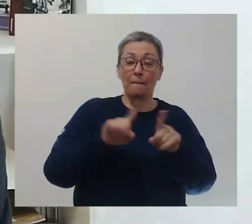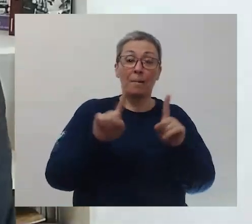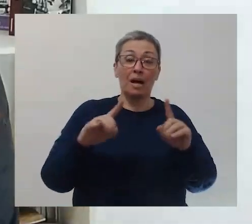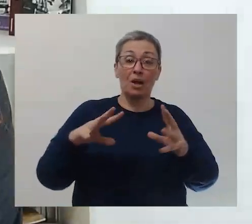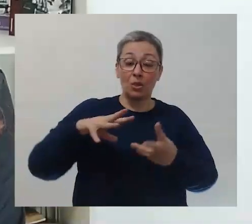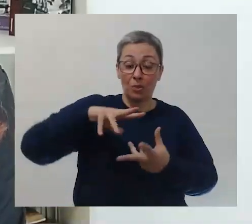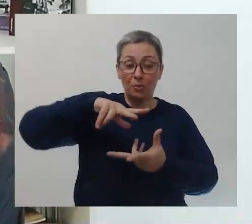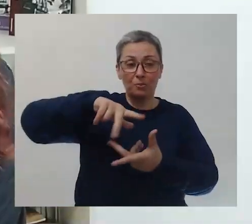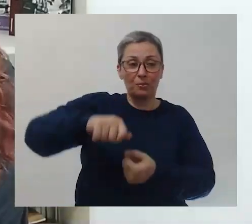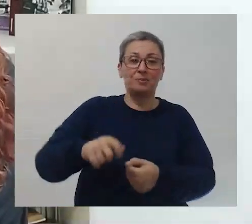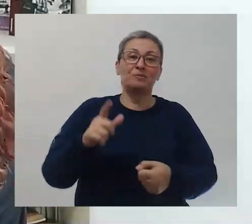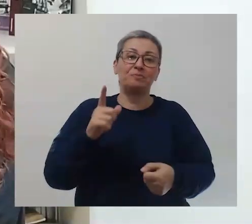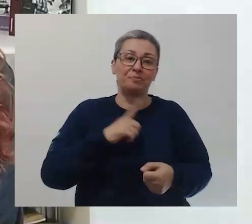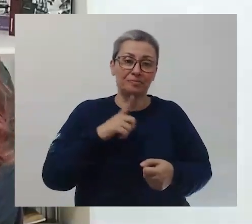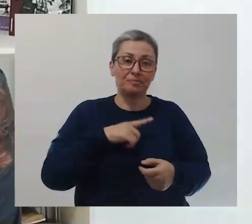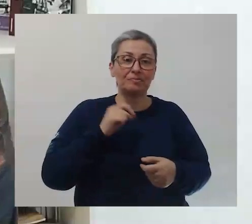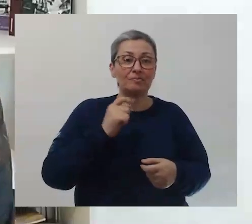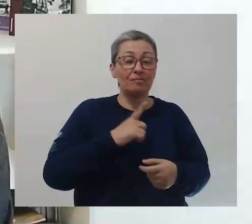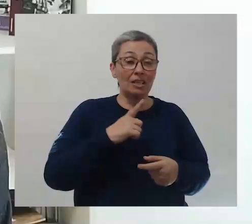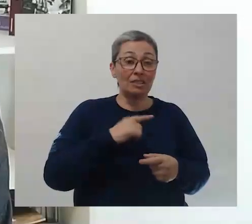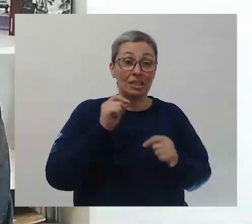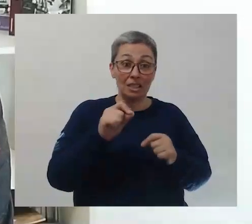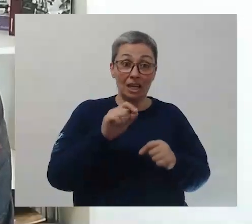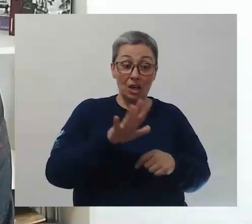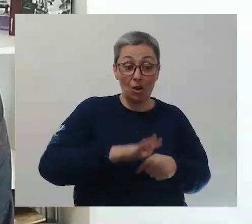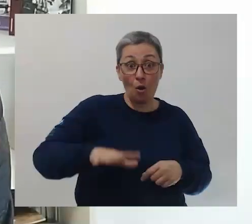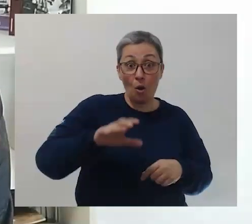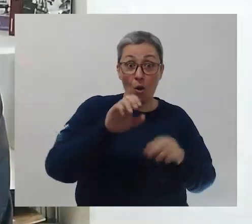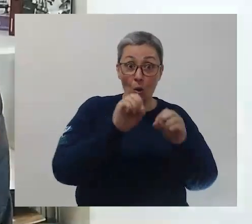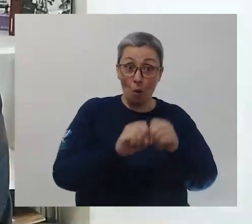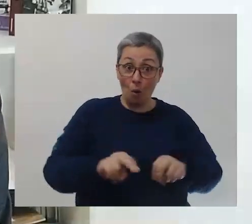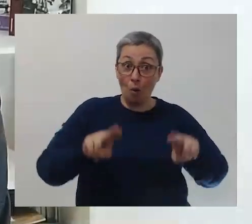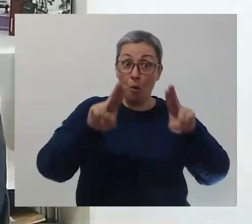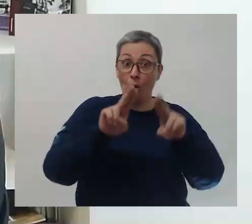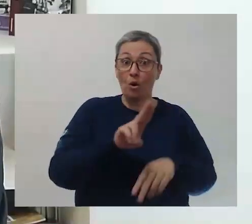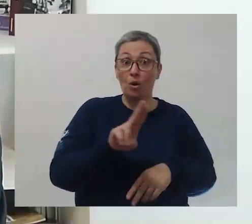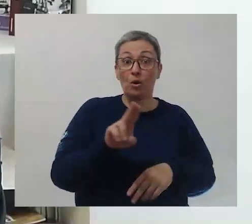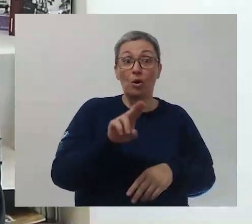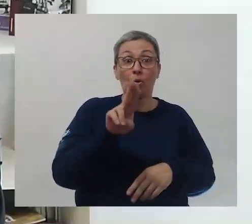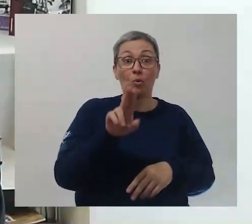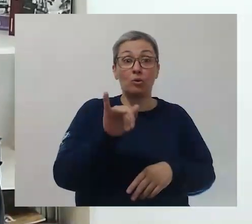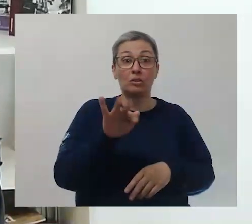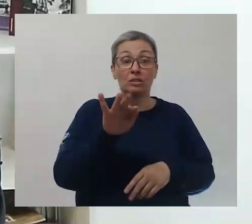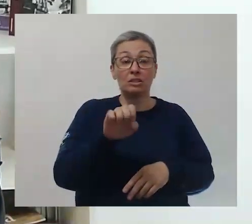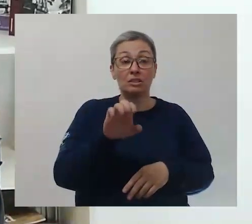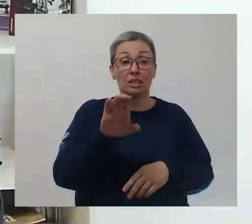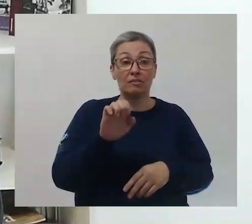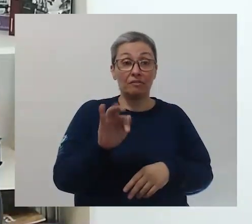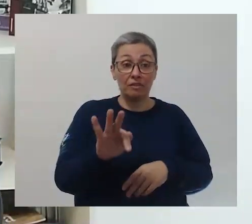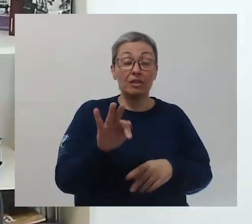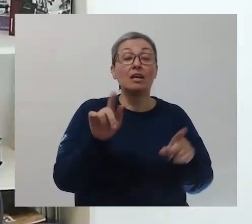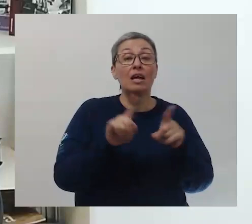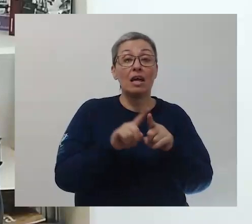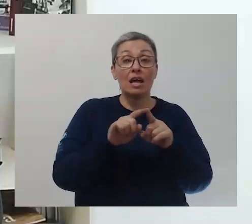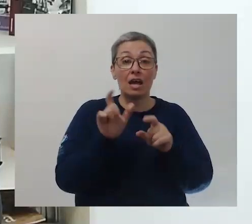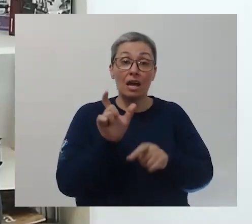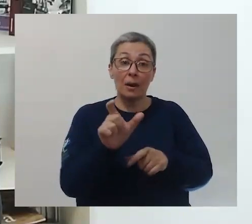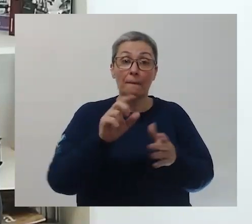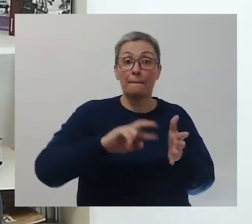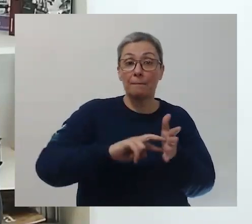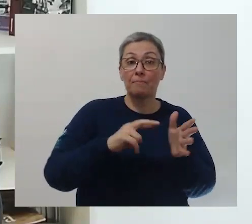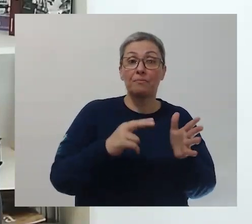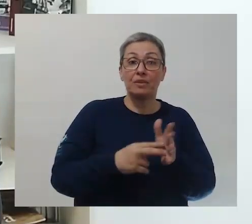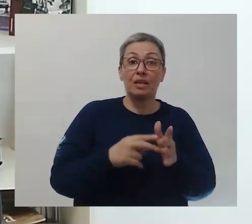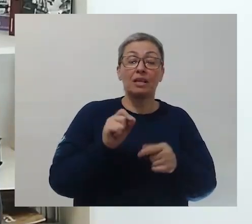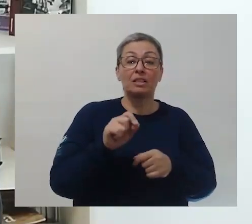do mundo inteiro. Existe um órgão das Nações Unidas chamado UNICEF. E essa sigla